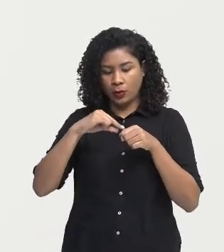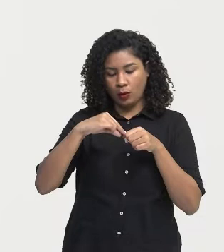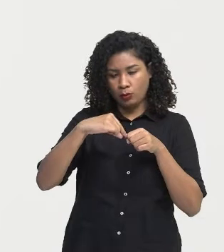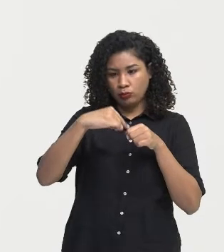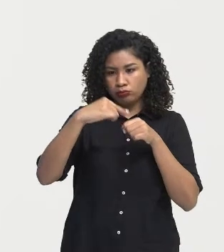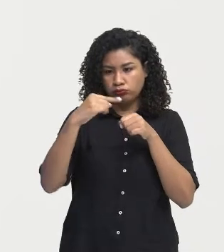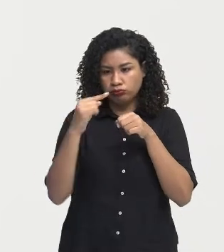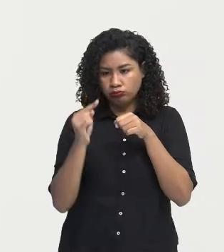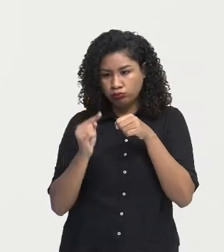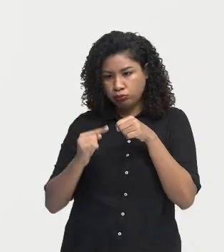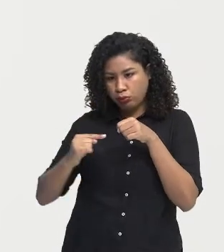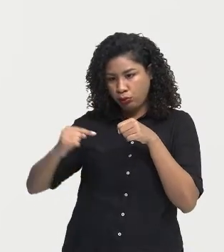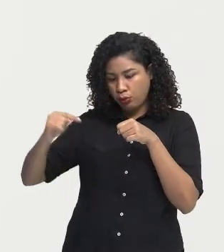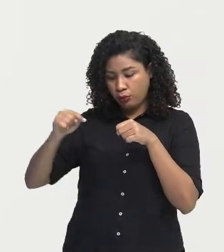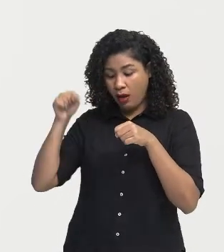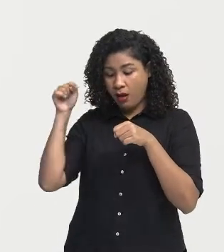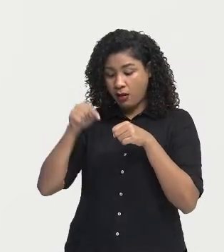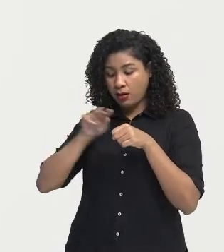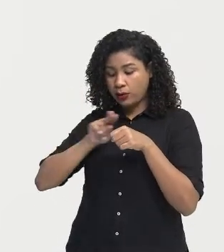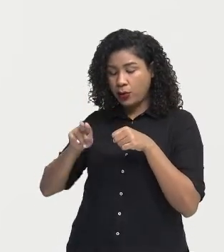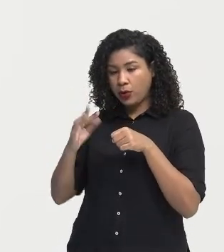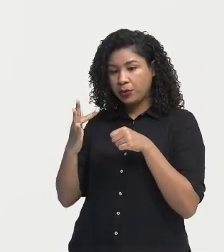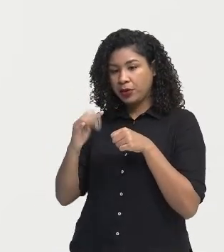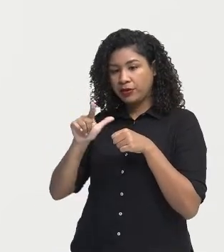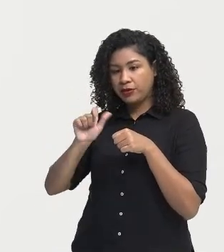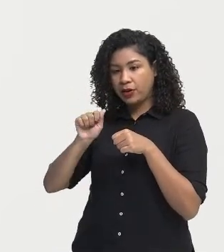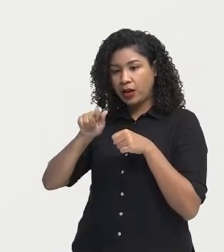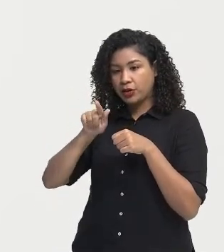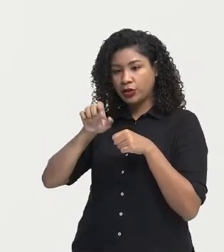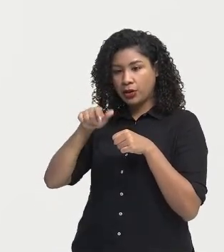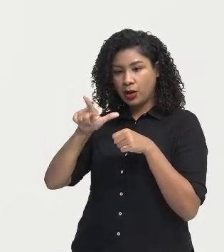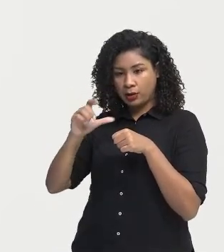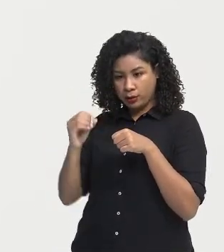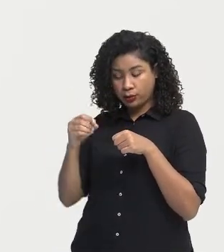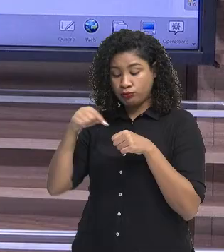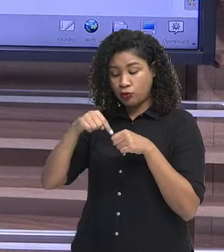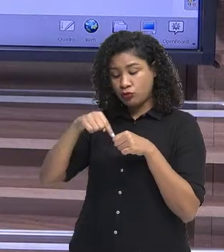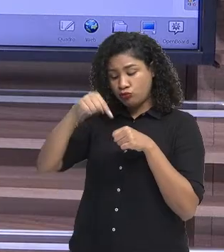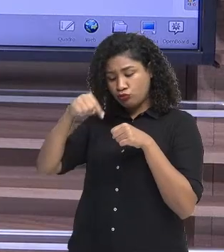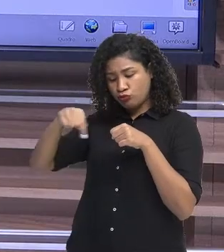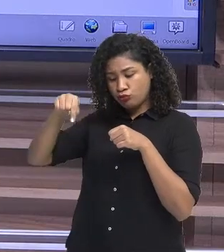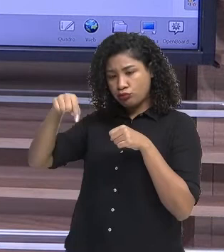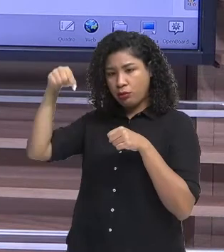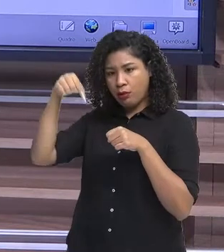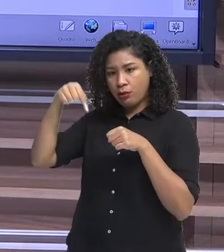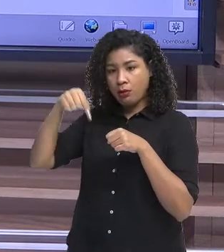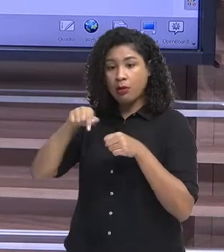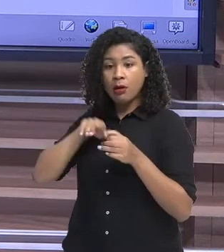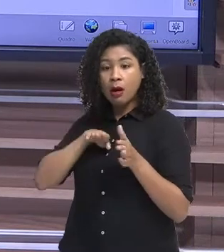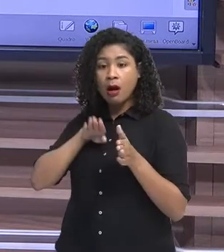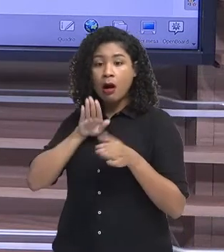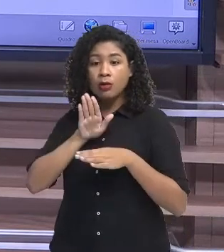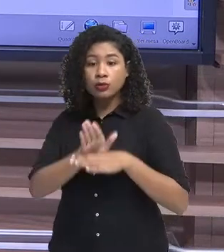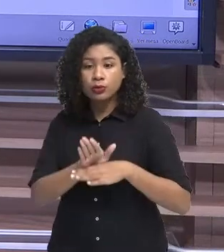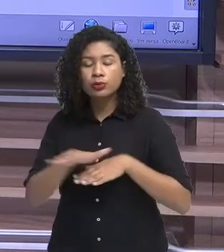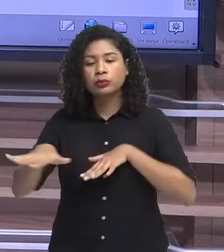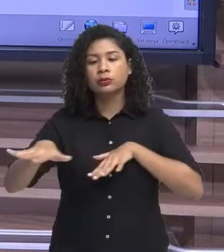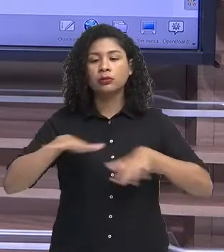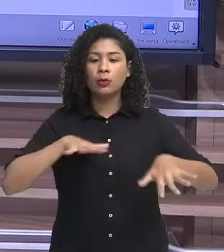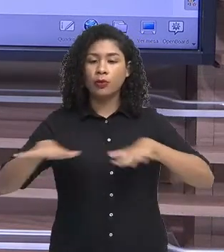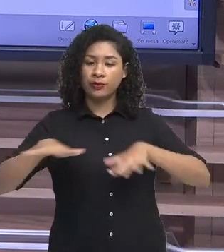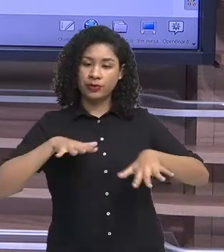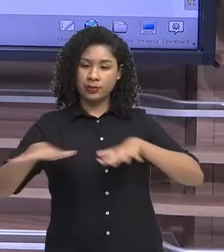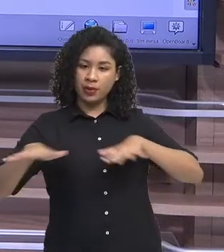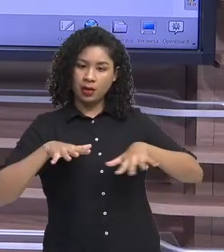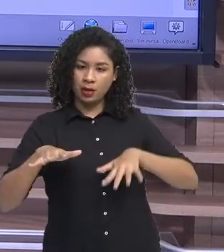ele é mais alongado e que vai auxiliar a movimentação dessa célula, né? Como, por exemplo, o espermatozoide, que